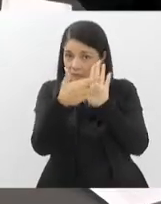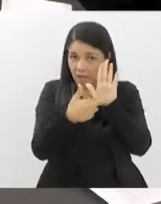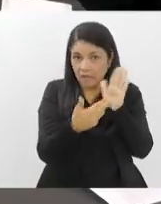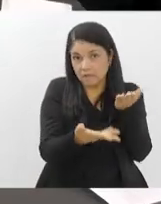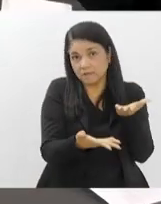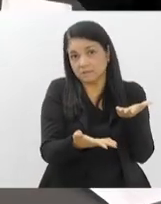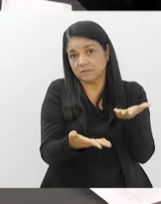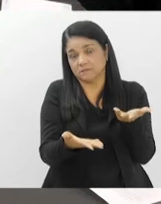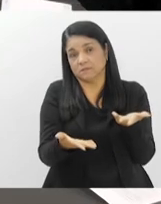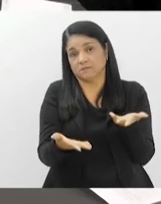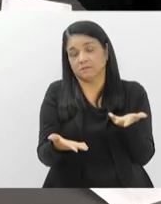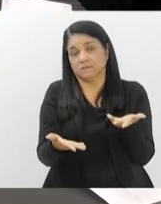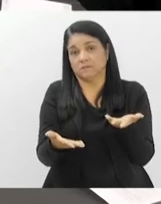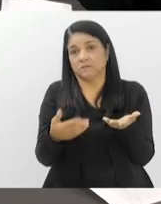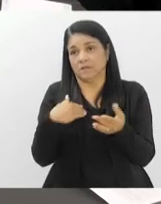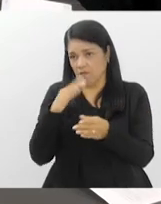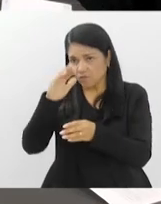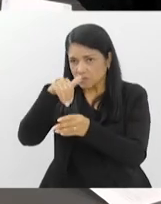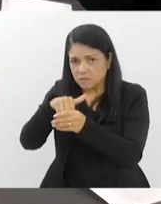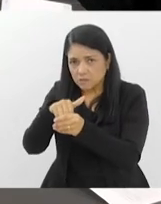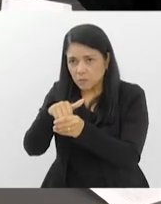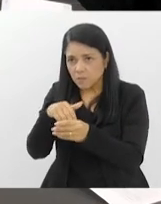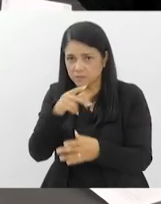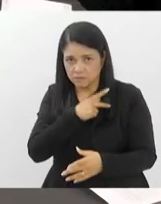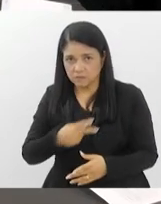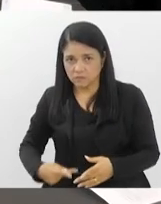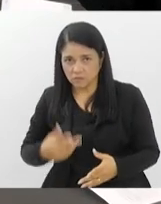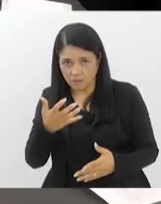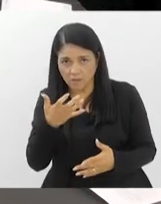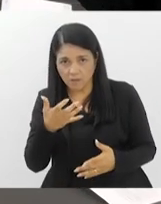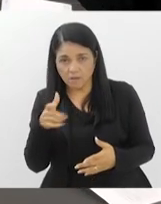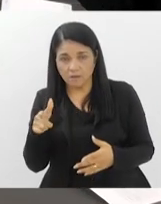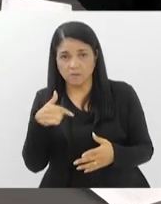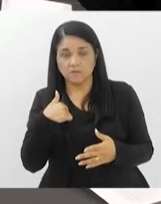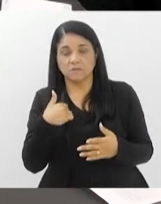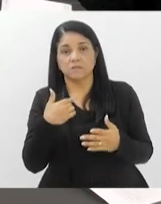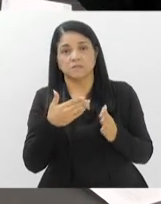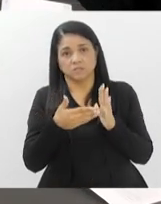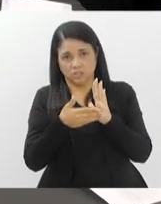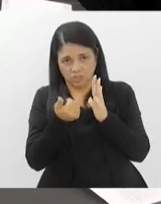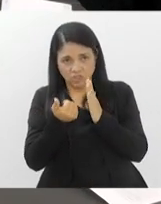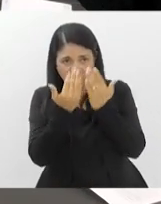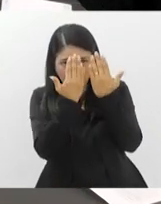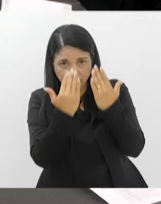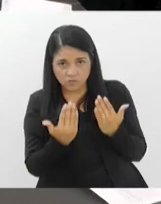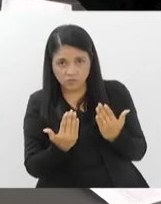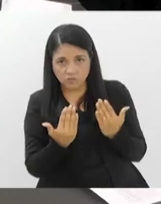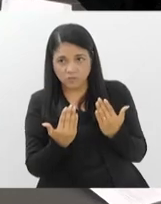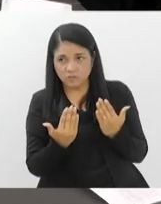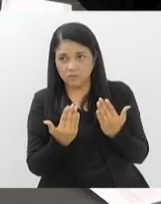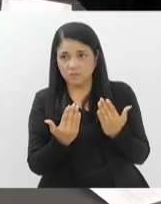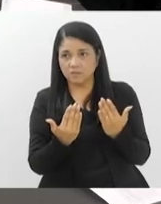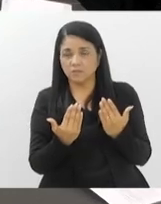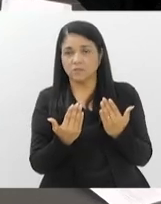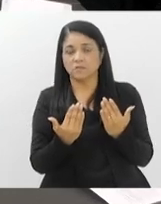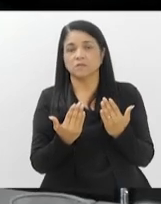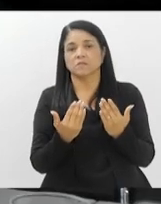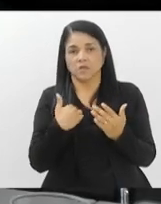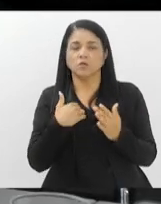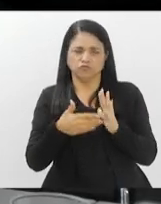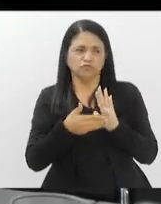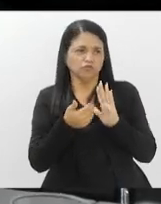quer colocar em votação, então? Se Vossa Excelência retirar a vista, eu retiro, agradeço. A vista. Em homenagem ao presidente e à presidência retiro, da Assembleia.